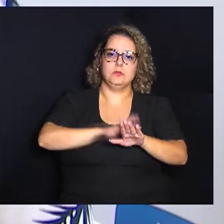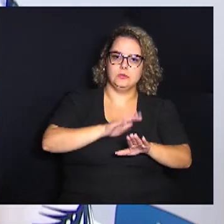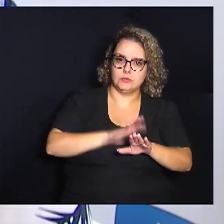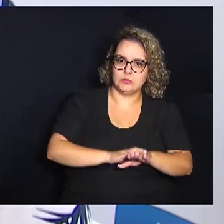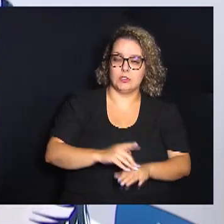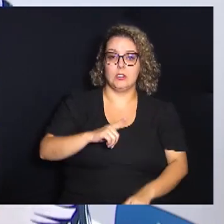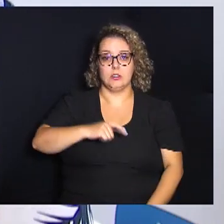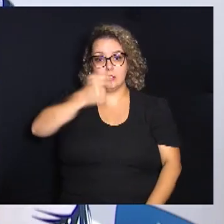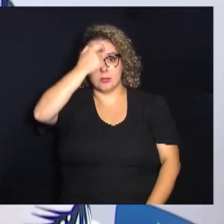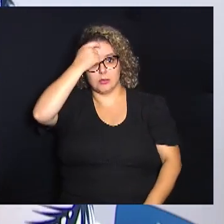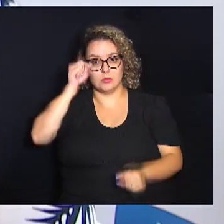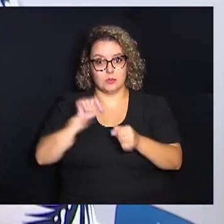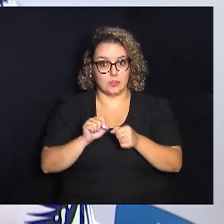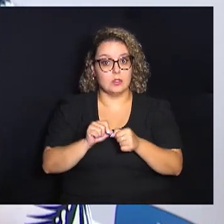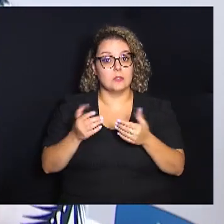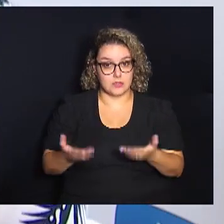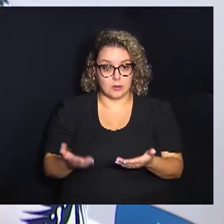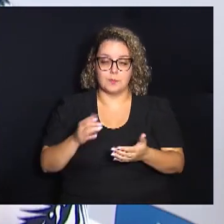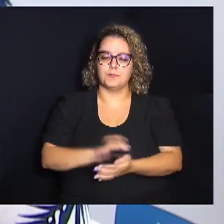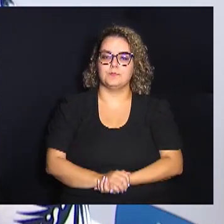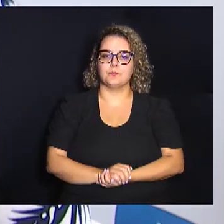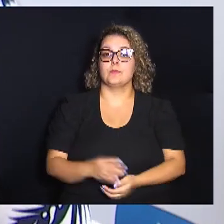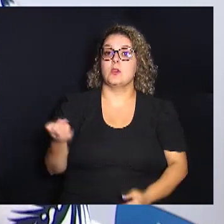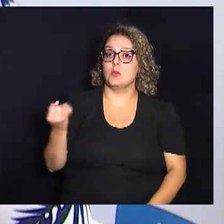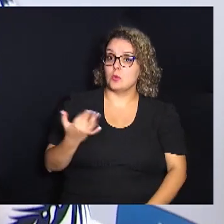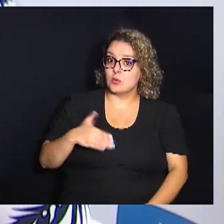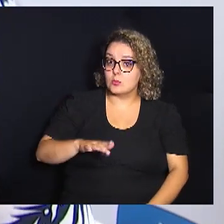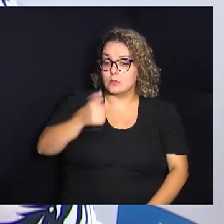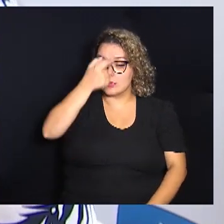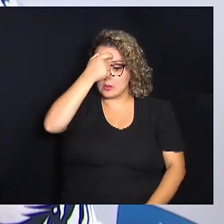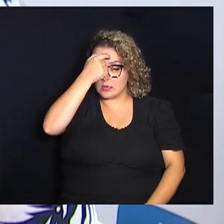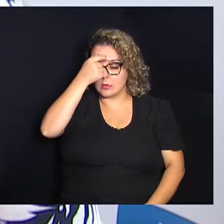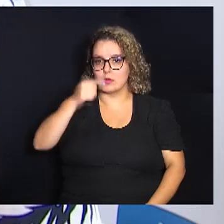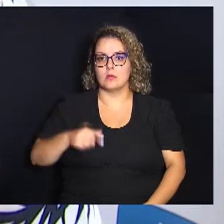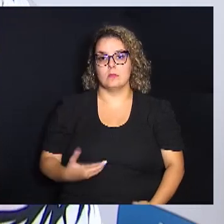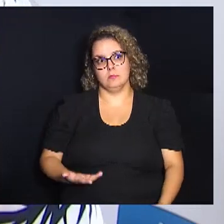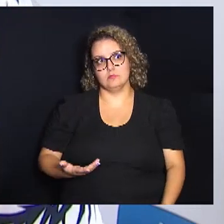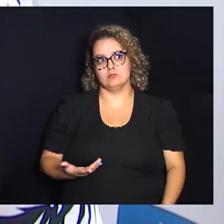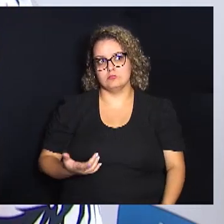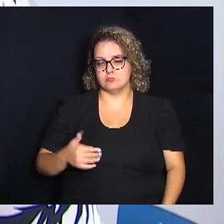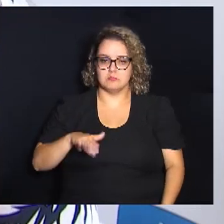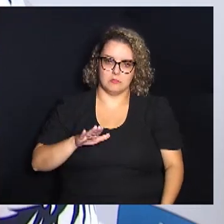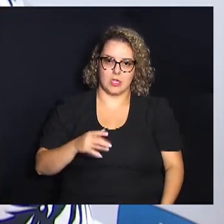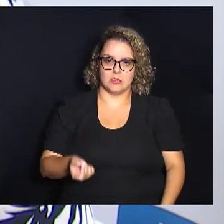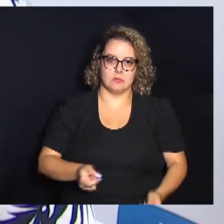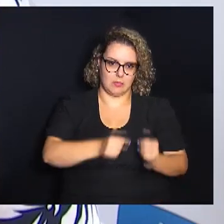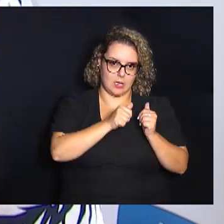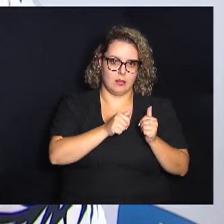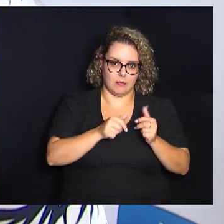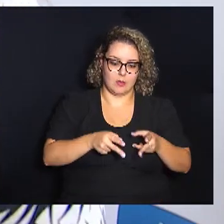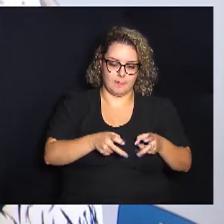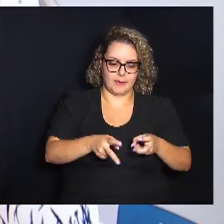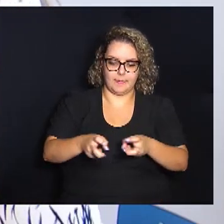consciência do que eu estou fazendo, né? Então, quanto mais consciente eu fico, mais benefícios eu consigo